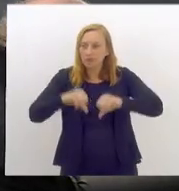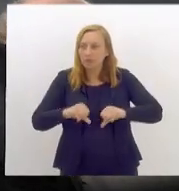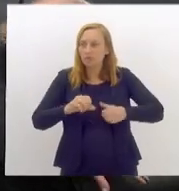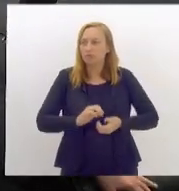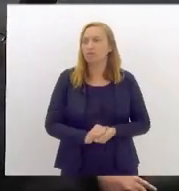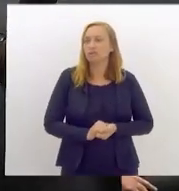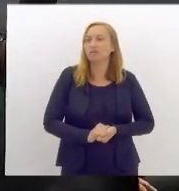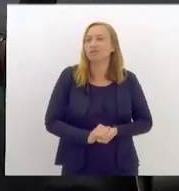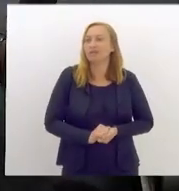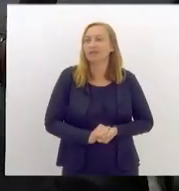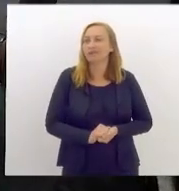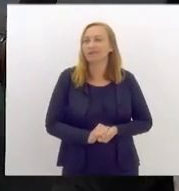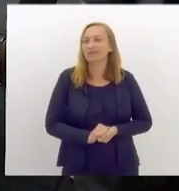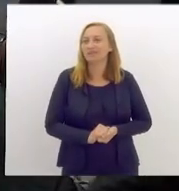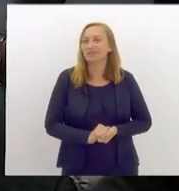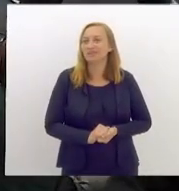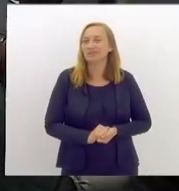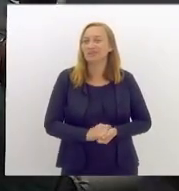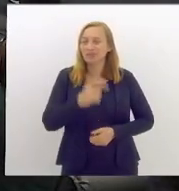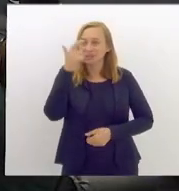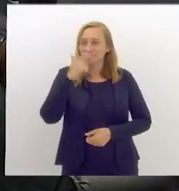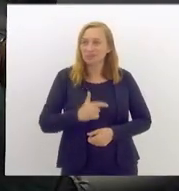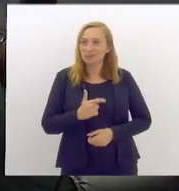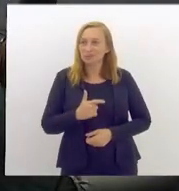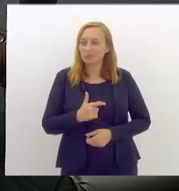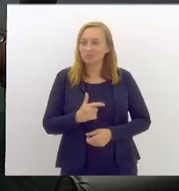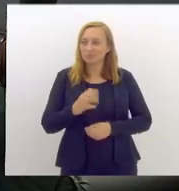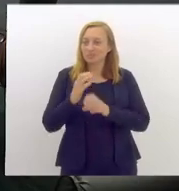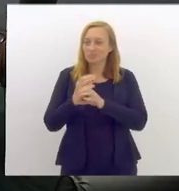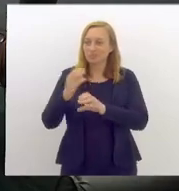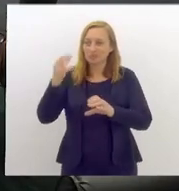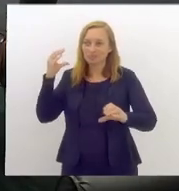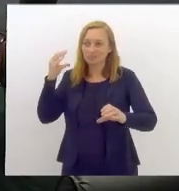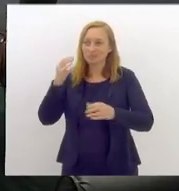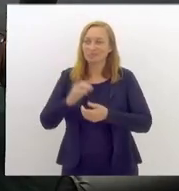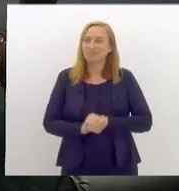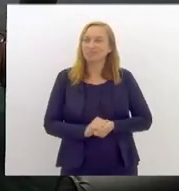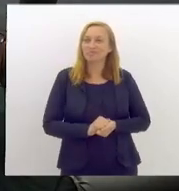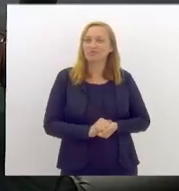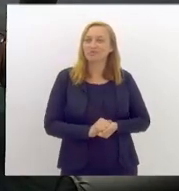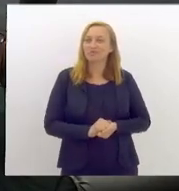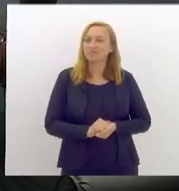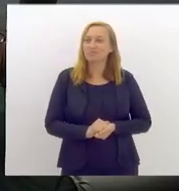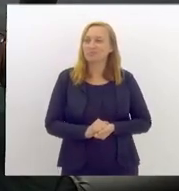eu sou engenheiro passei